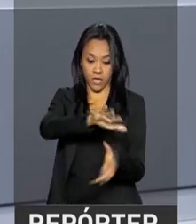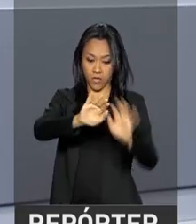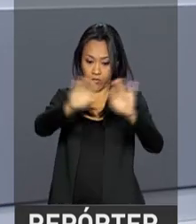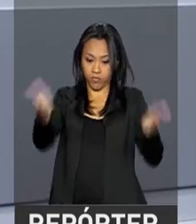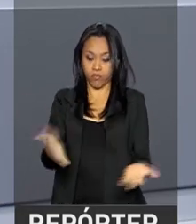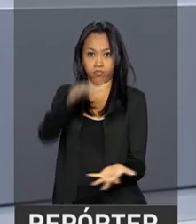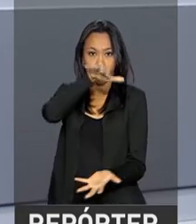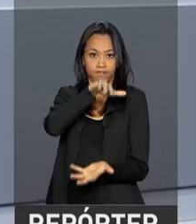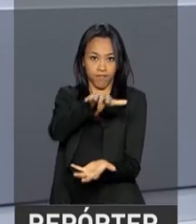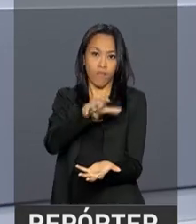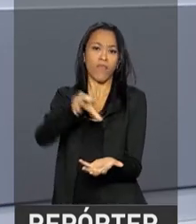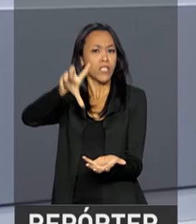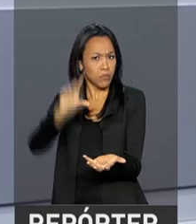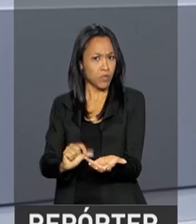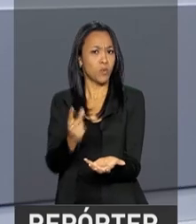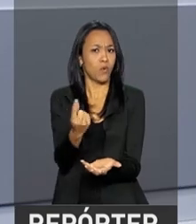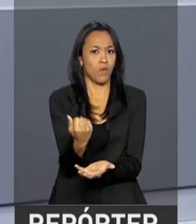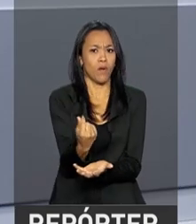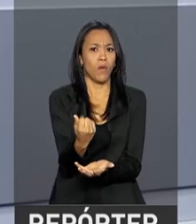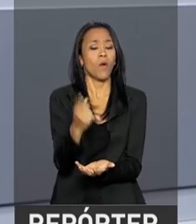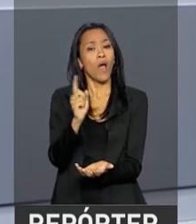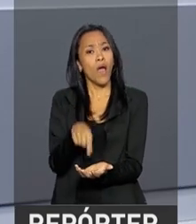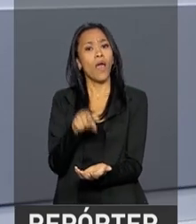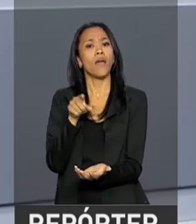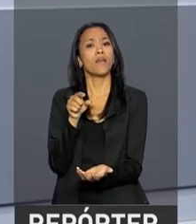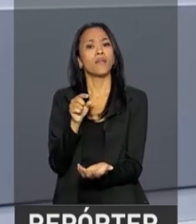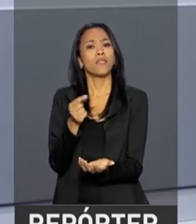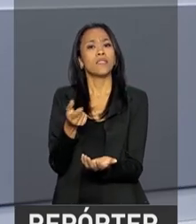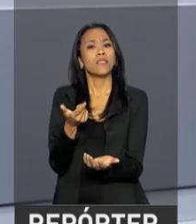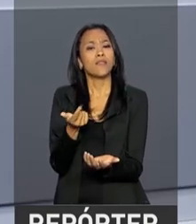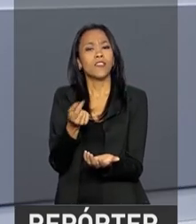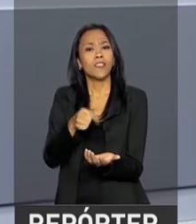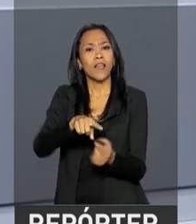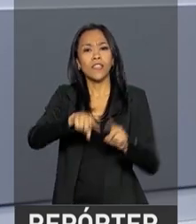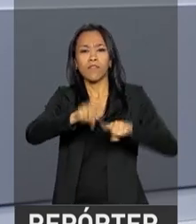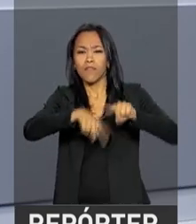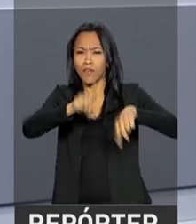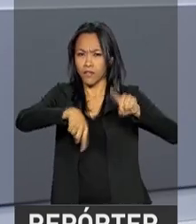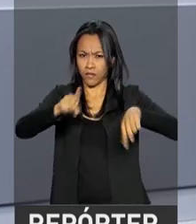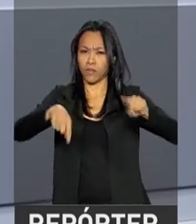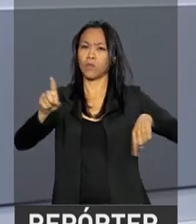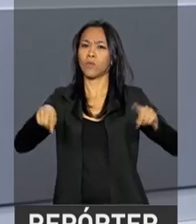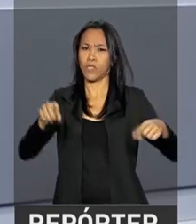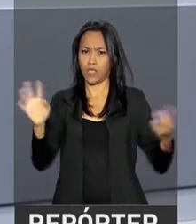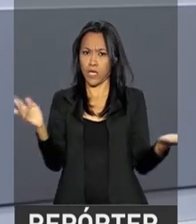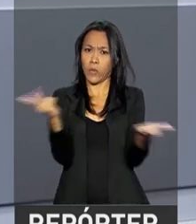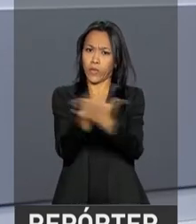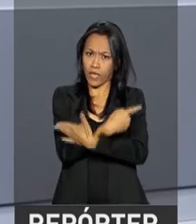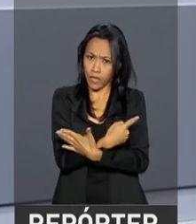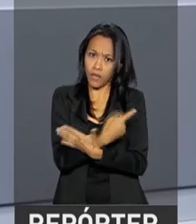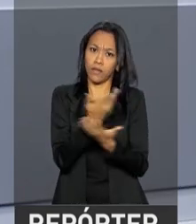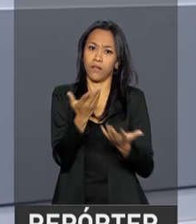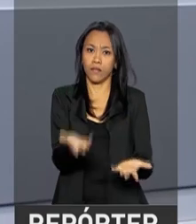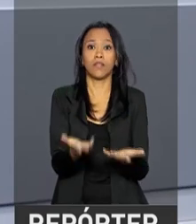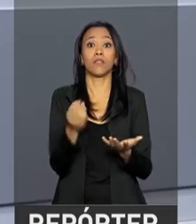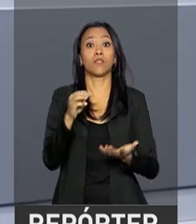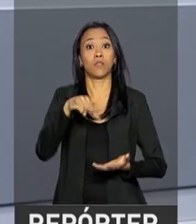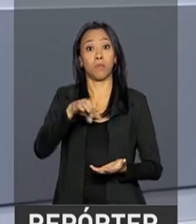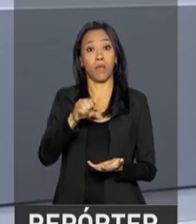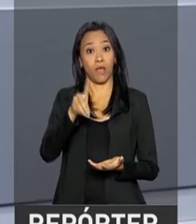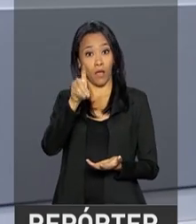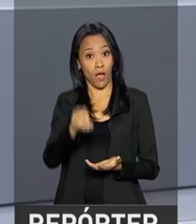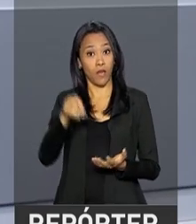mensal o objetivo da petrobras foi suavizar os repasses das variações constantes dos preços ocorridos no mercado internacional